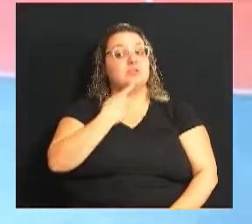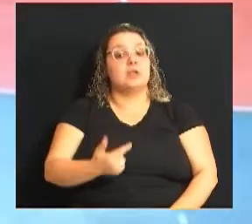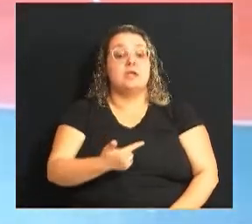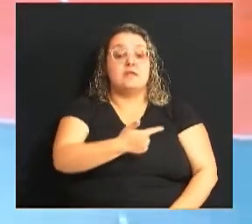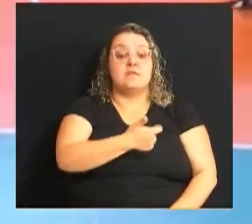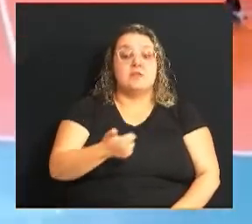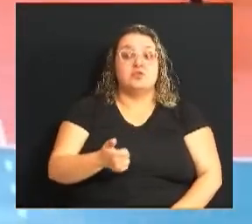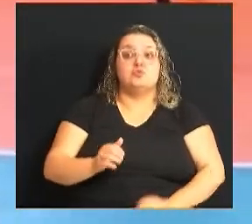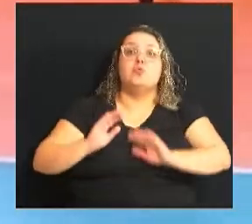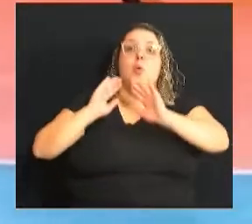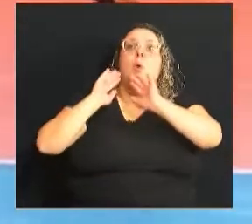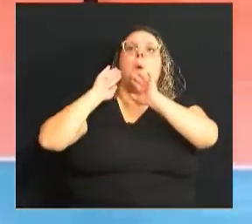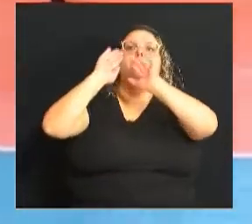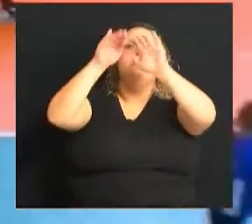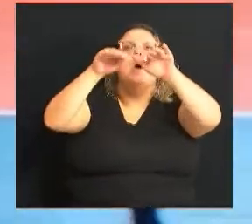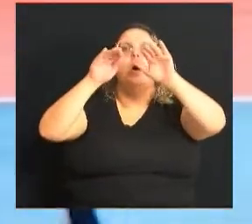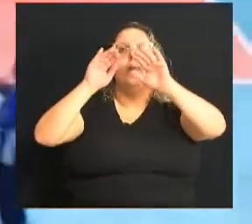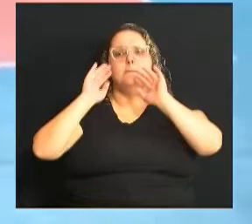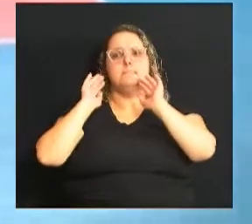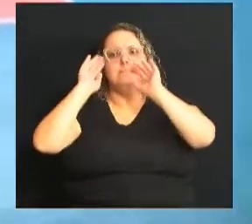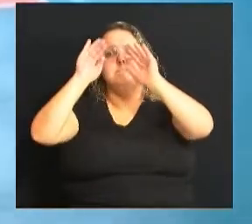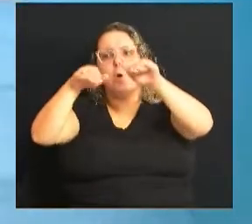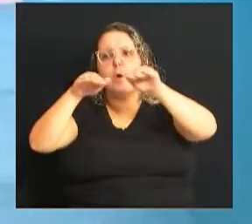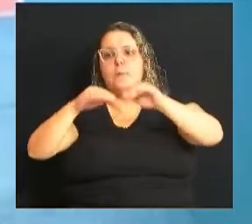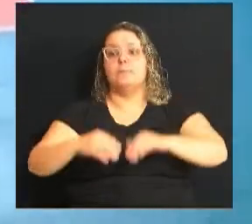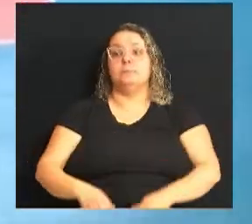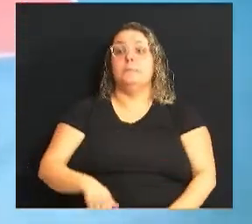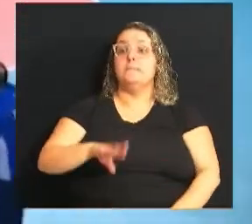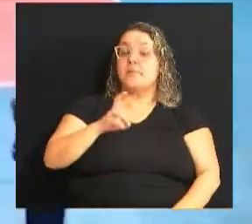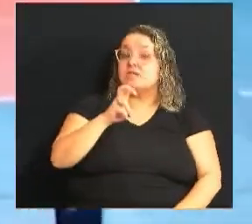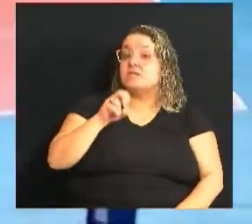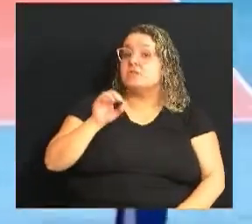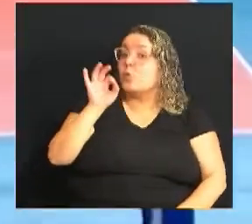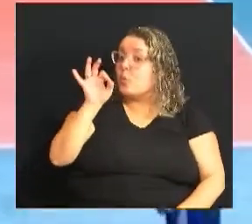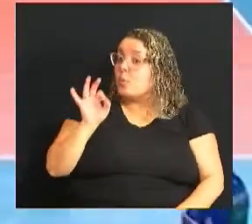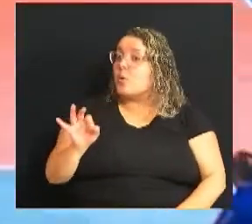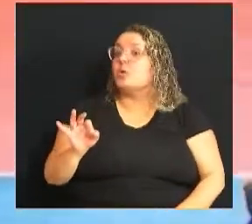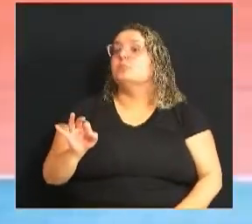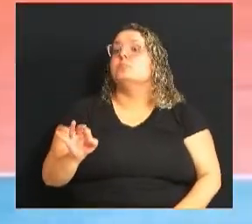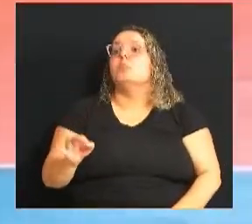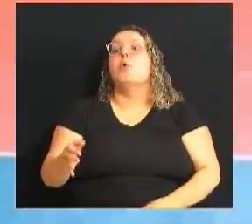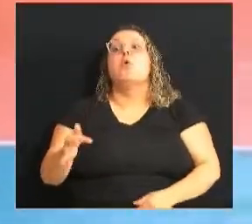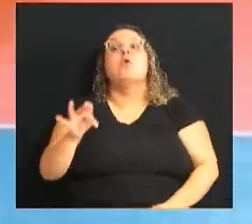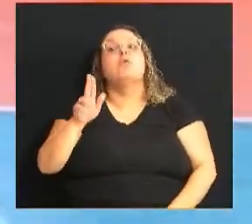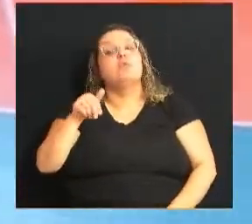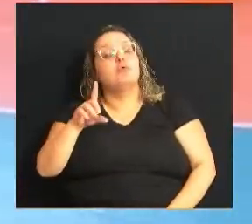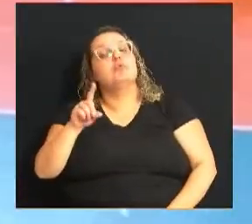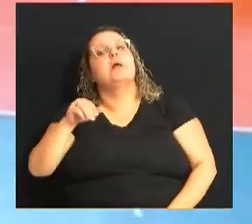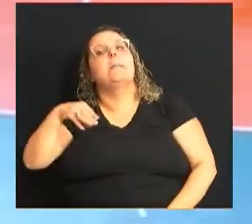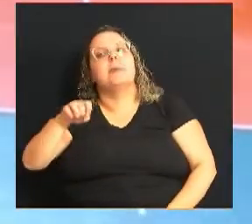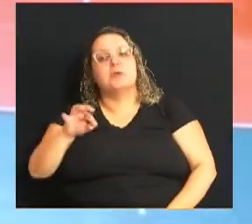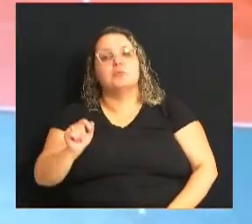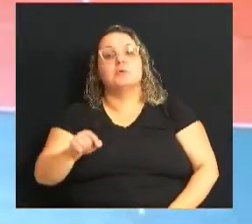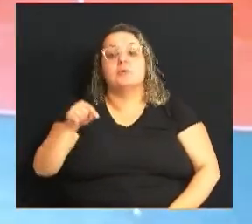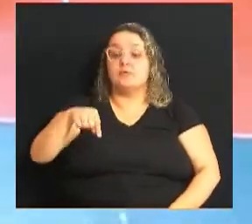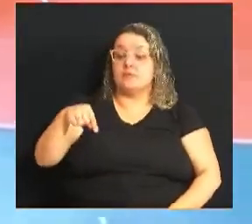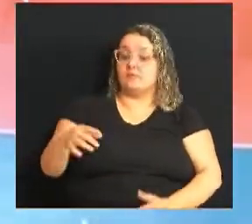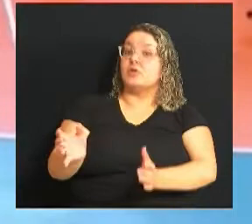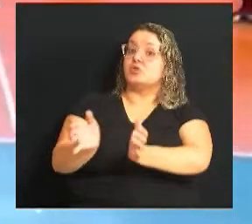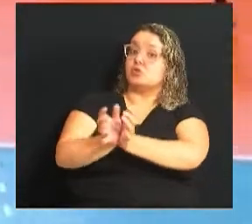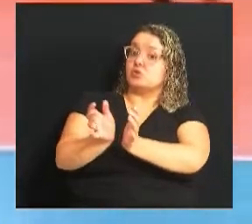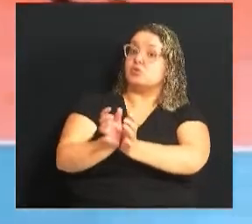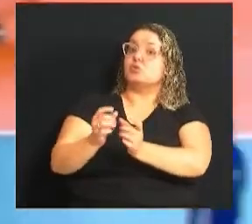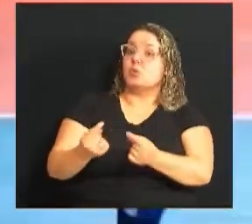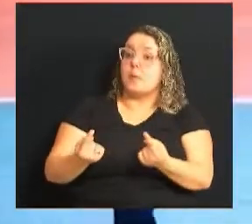ataques, mais de 50% de aproveitamento no fundamento, o que fez o Renata empatar o duelo